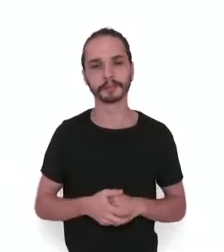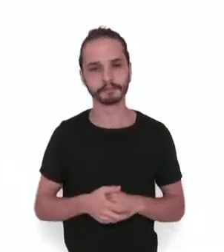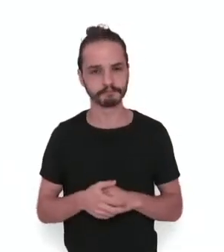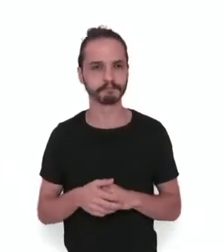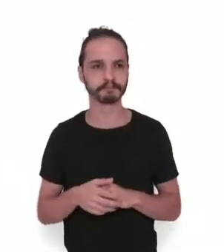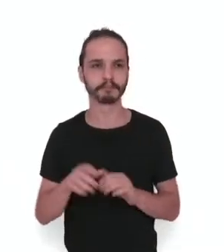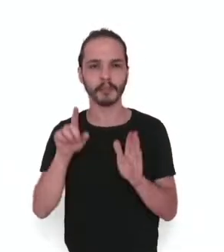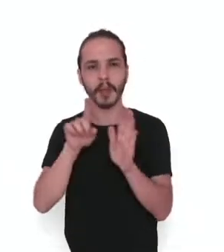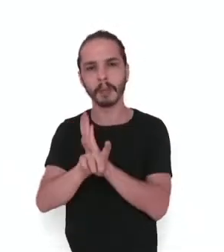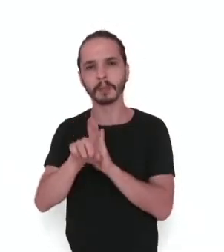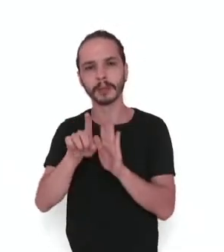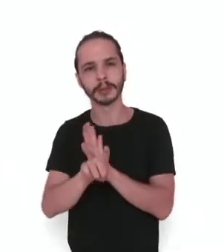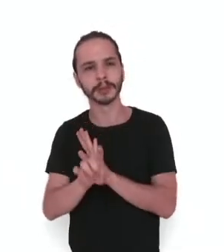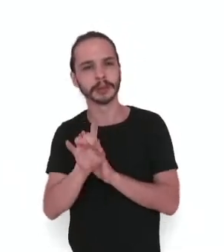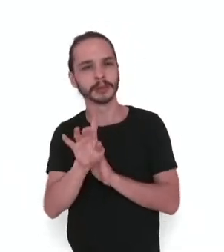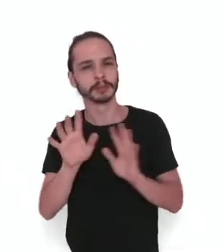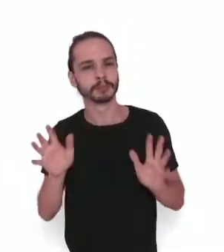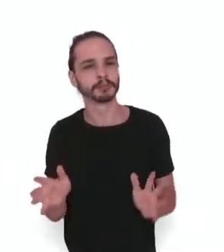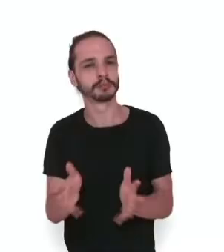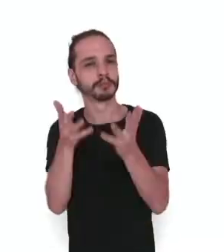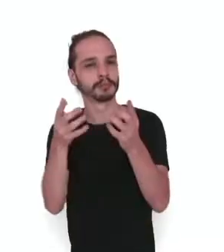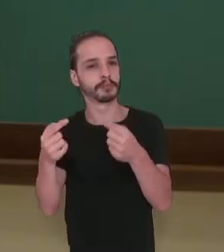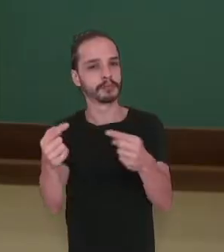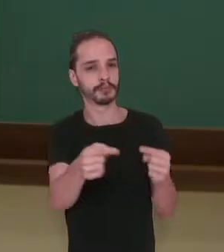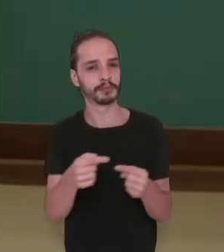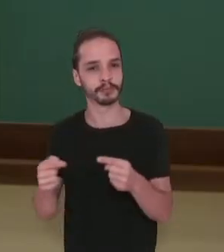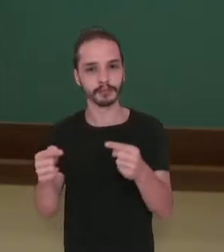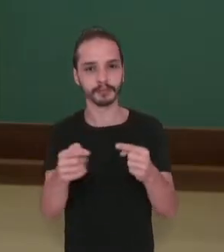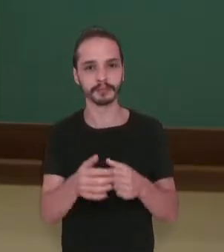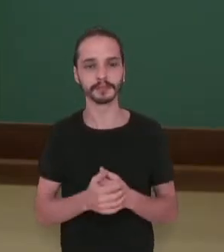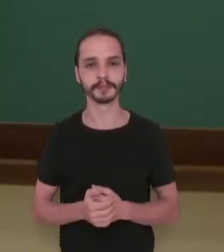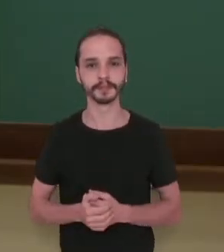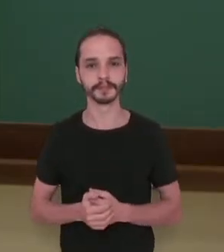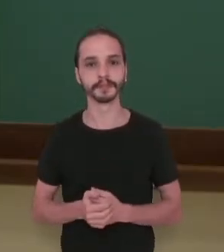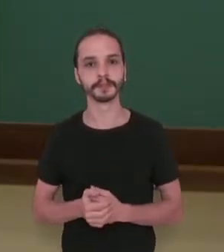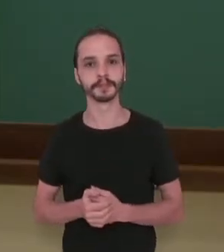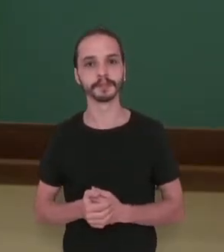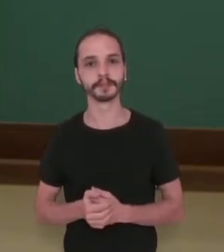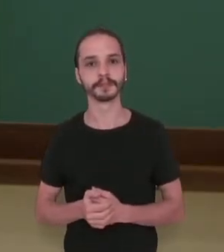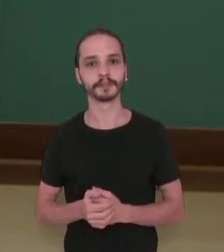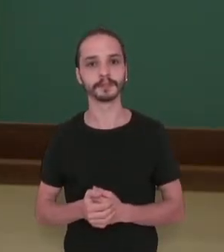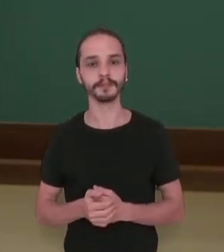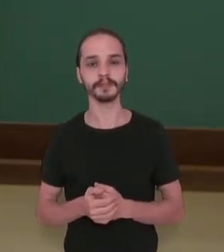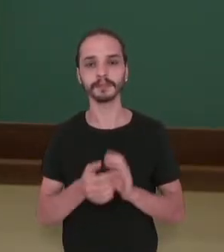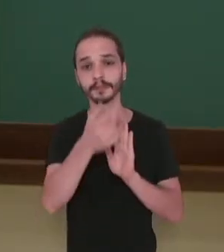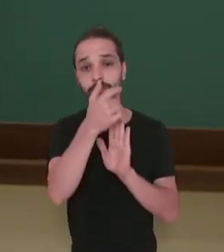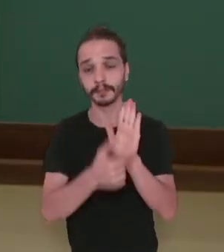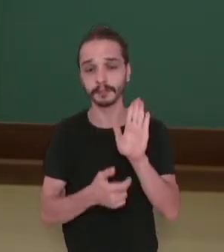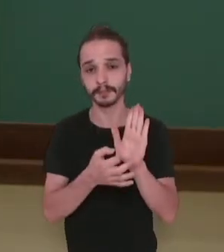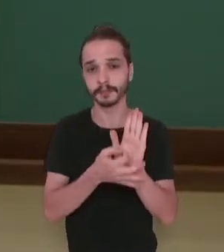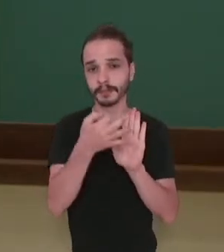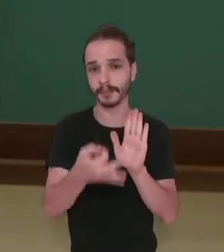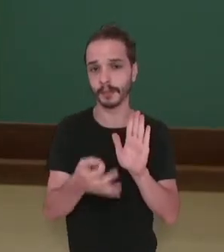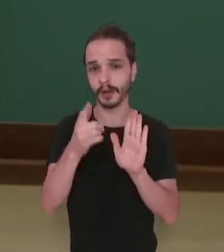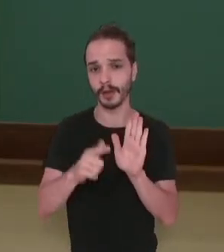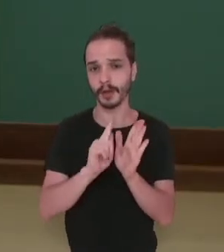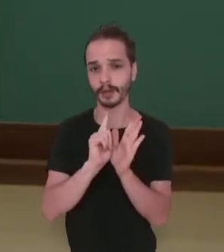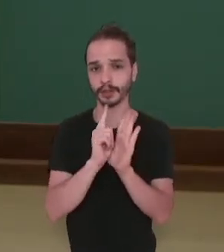para a gente engajar vocês com a nossa discussão. Vejam, o artigo de opinião é um gênero